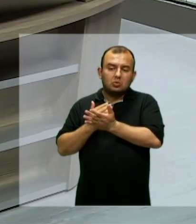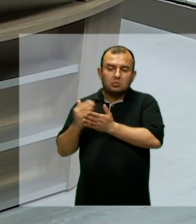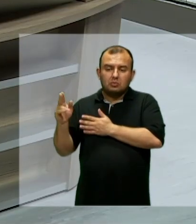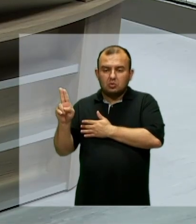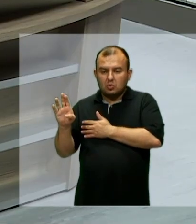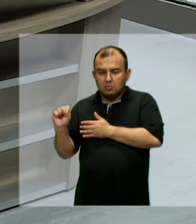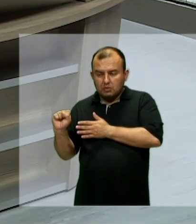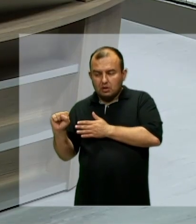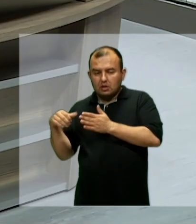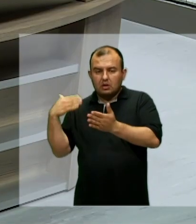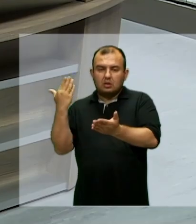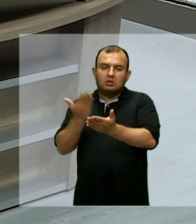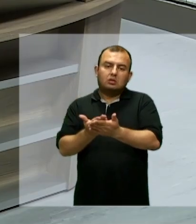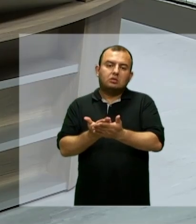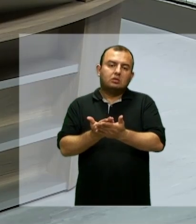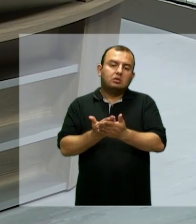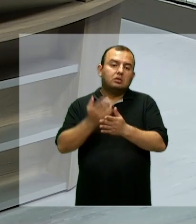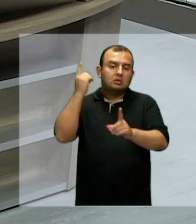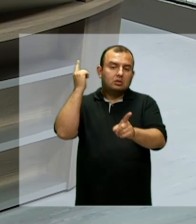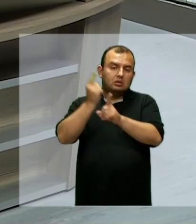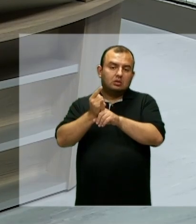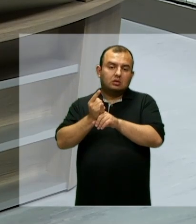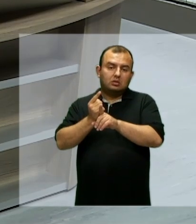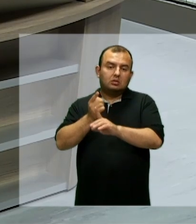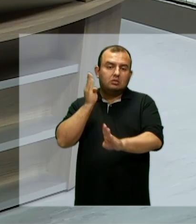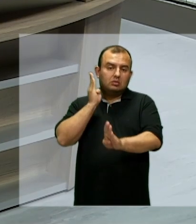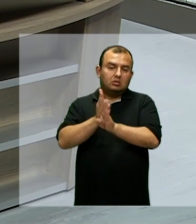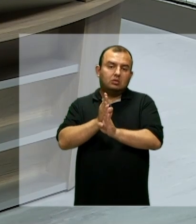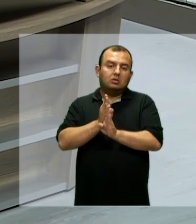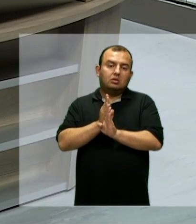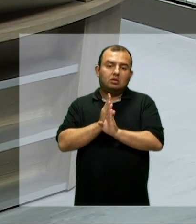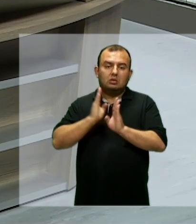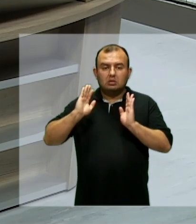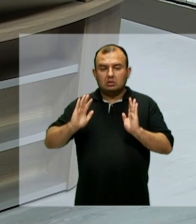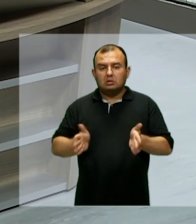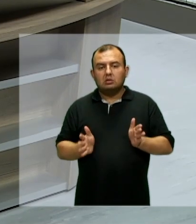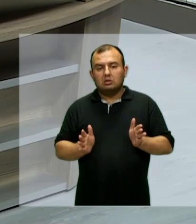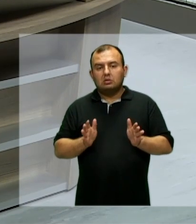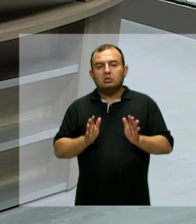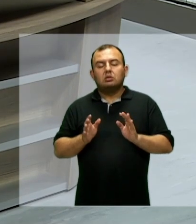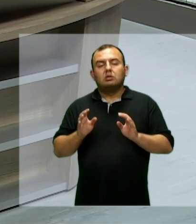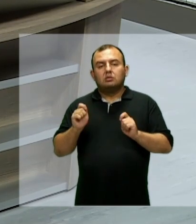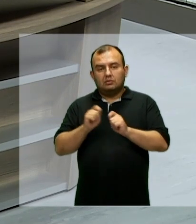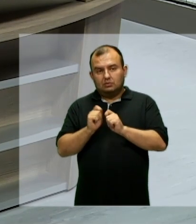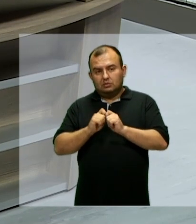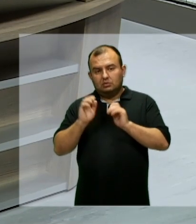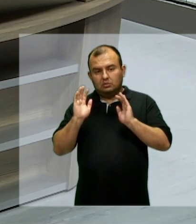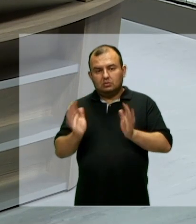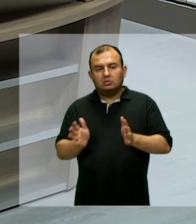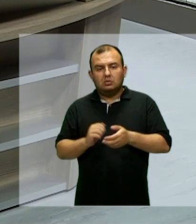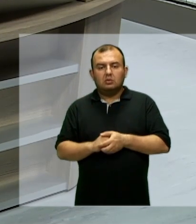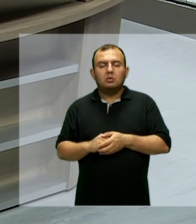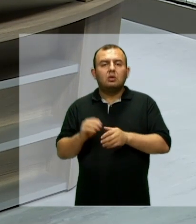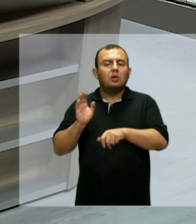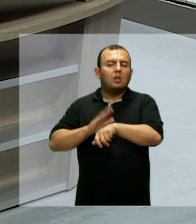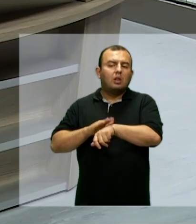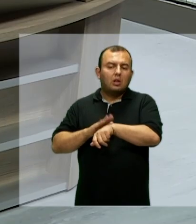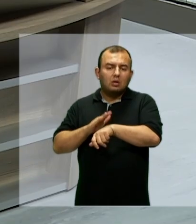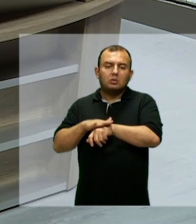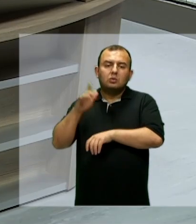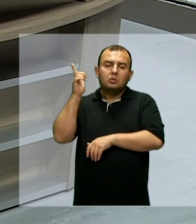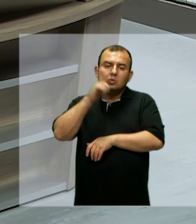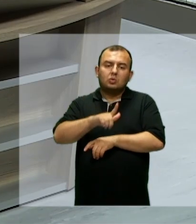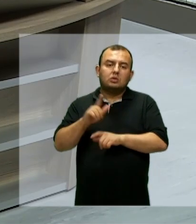saúde até, digamos que haja um diagnóstico já estabelecido, em quanto tempo ele vai